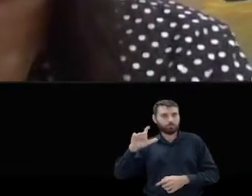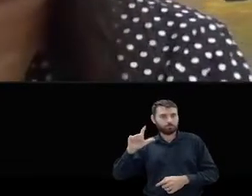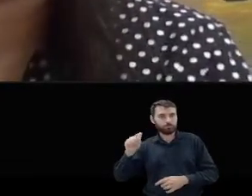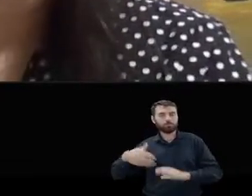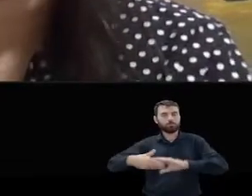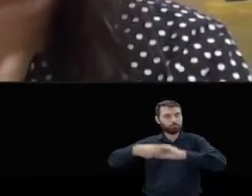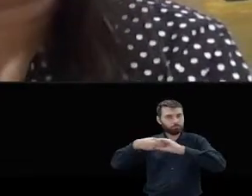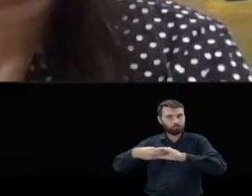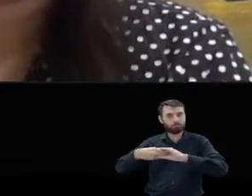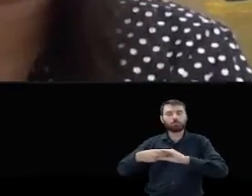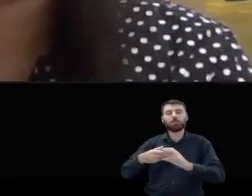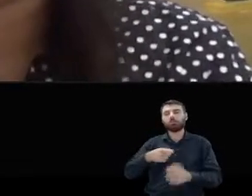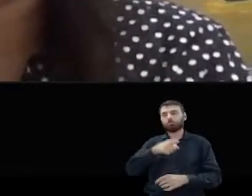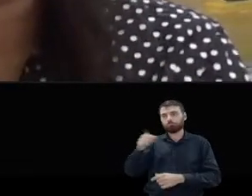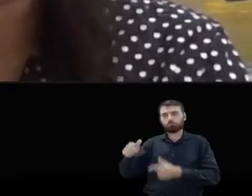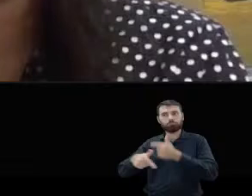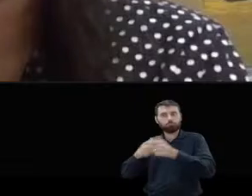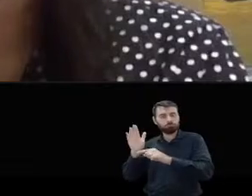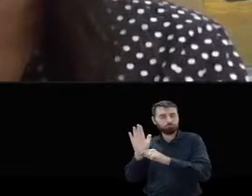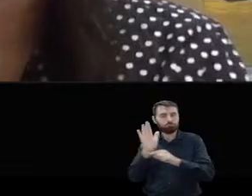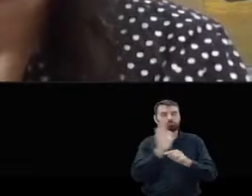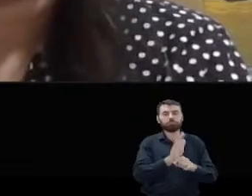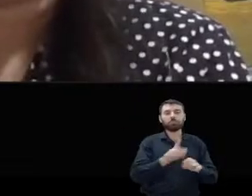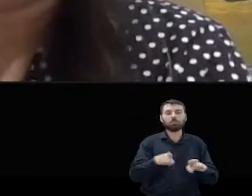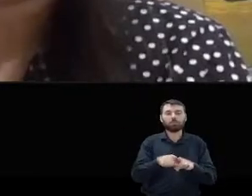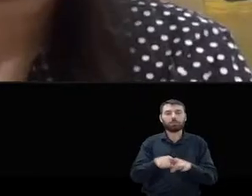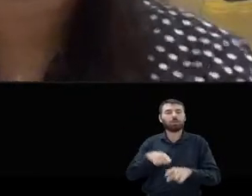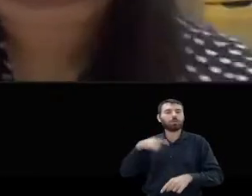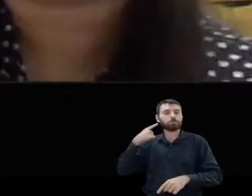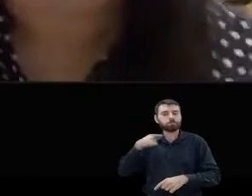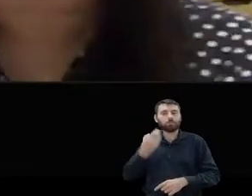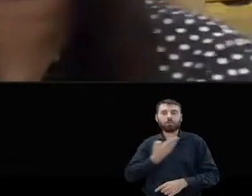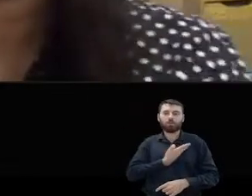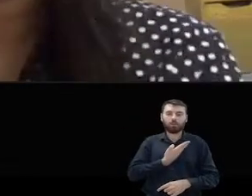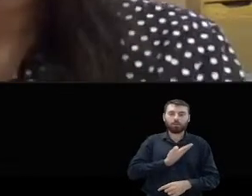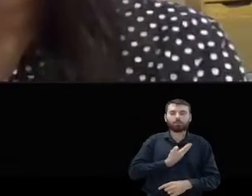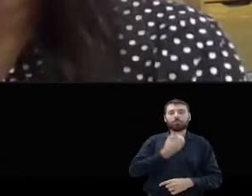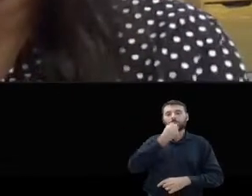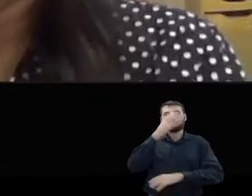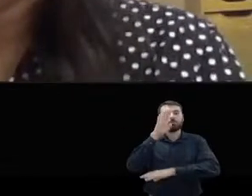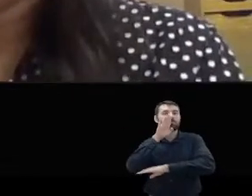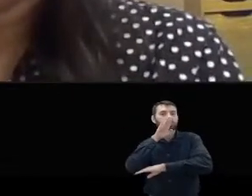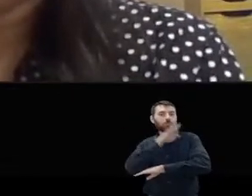serventuários, caros colegas da advocacia, boa tarde.